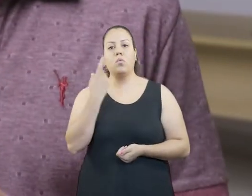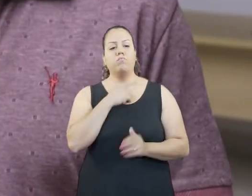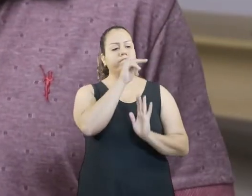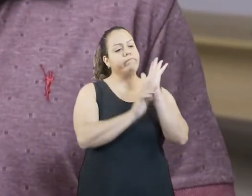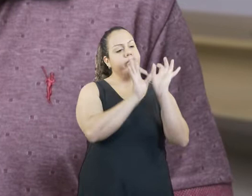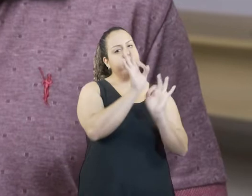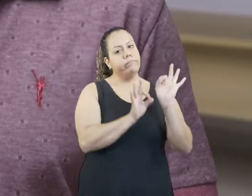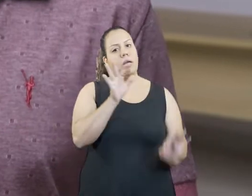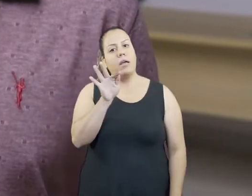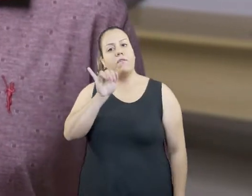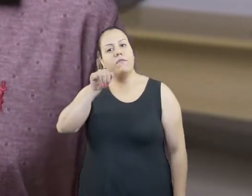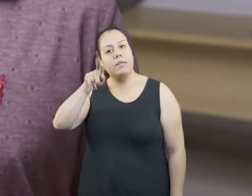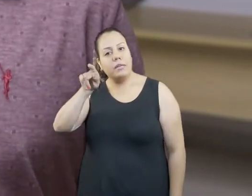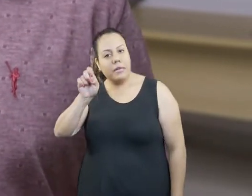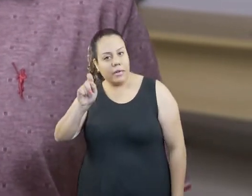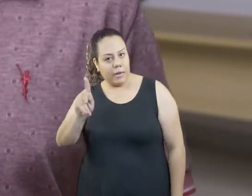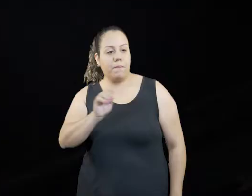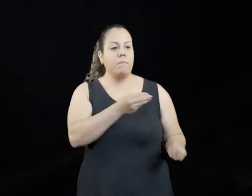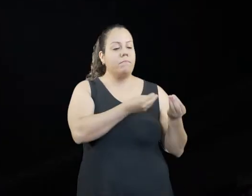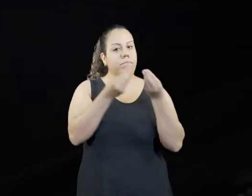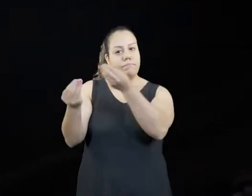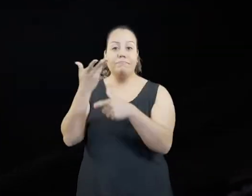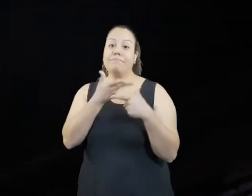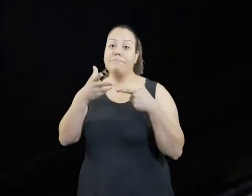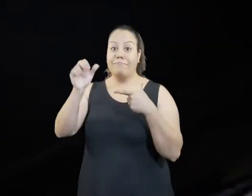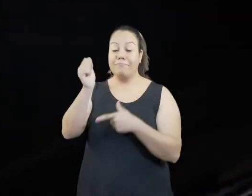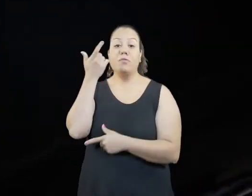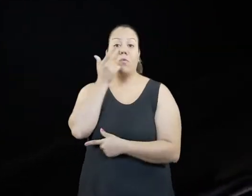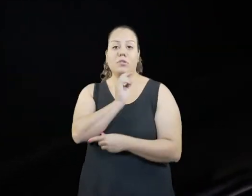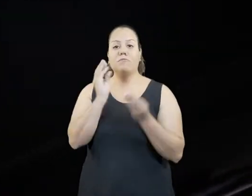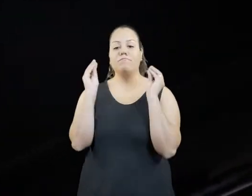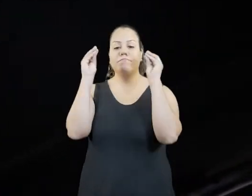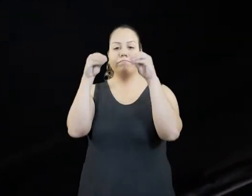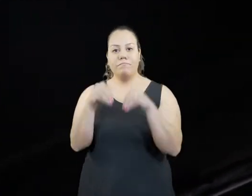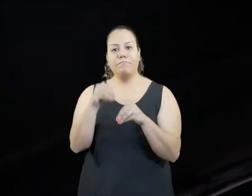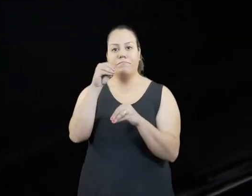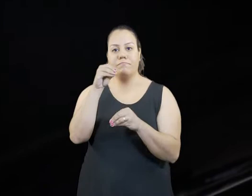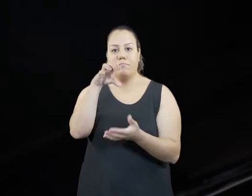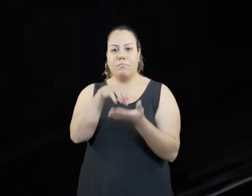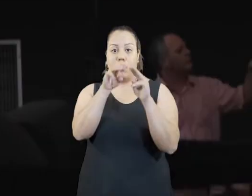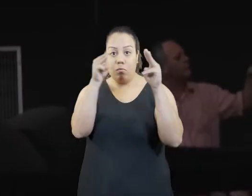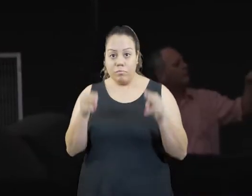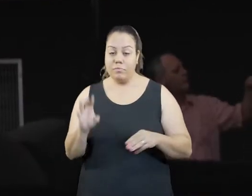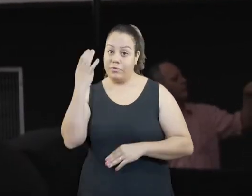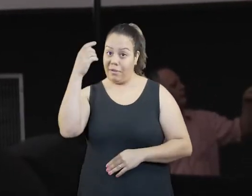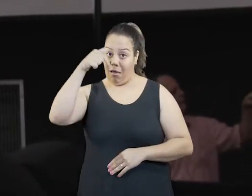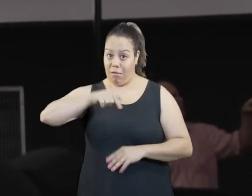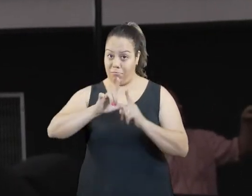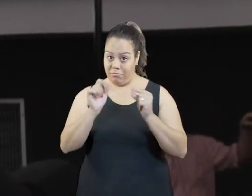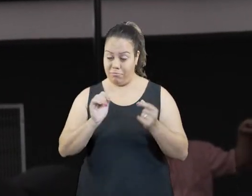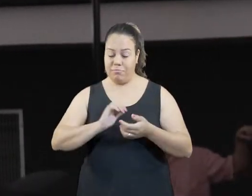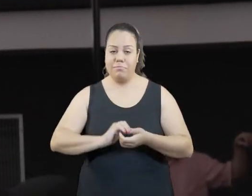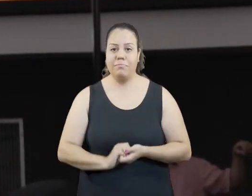um projeto à FINEP e nós ganhamos esse projeto, então, para implementação desse museu de ciências aqui na universidade.